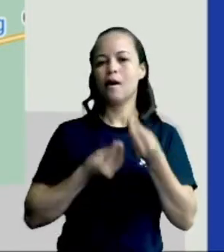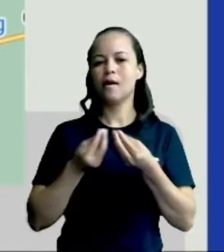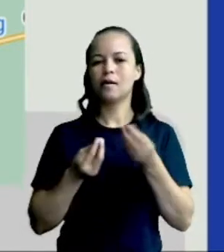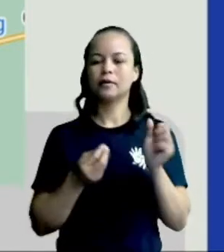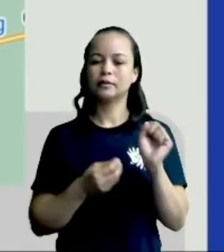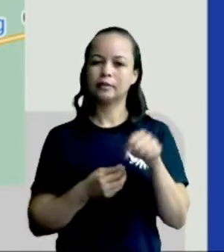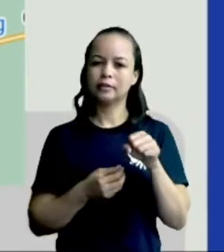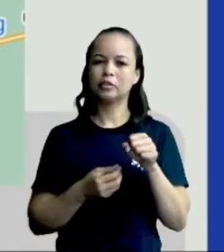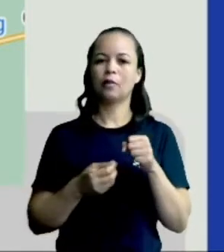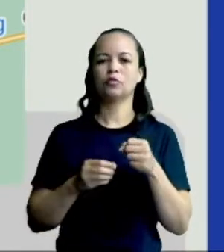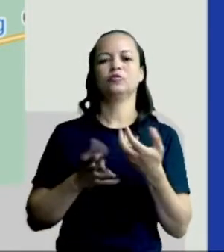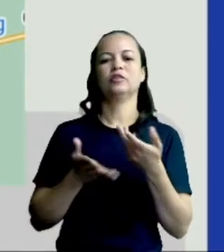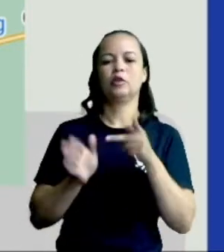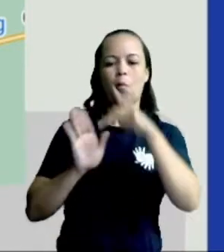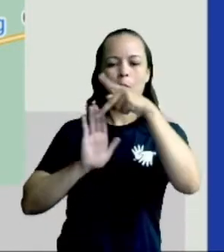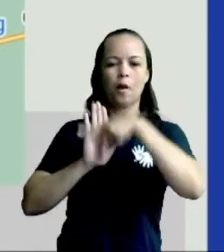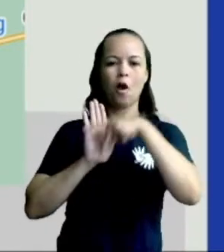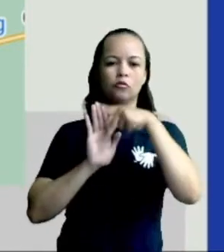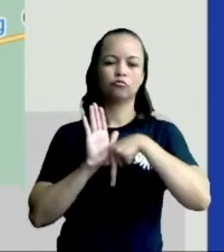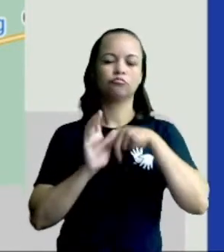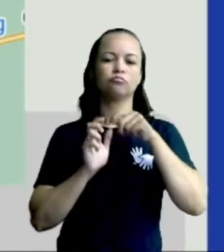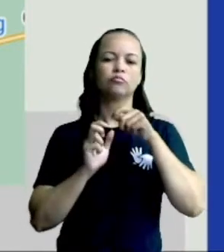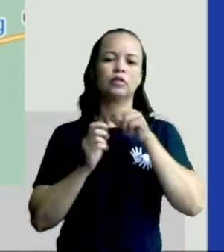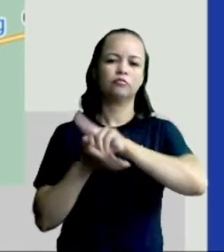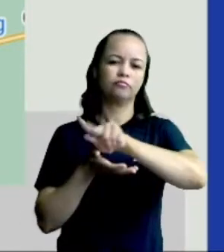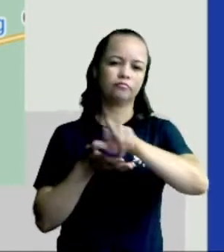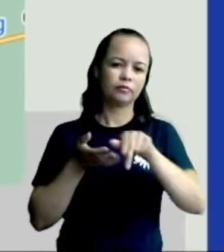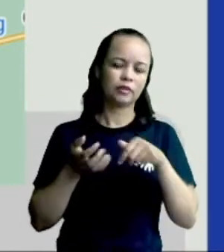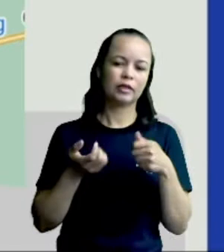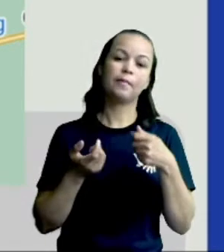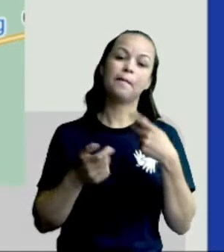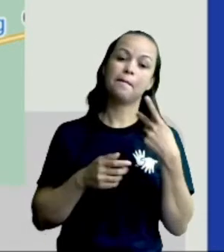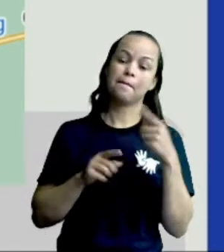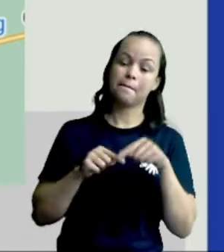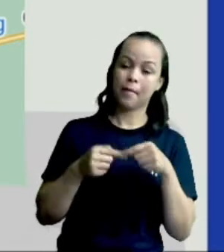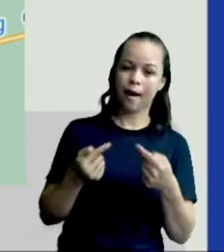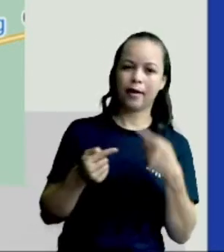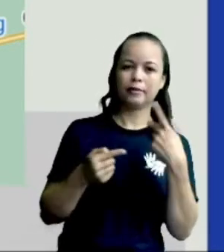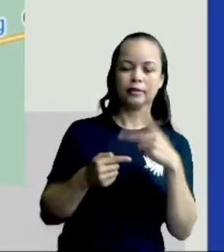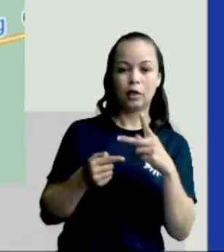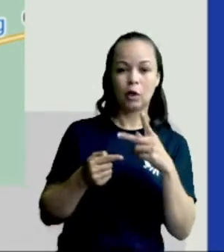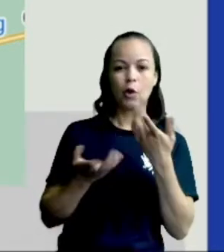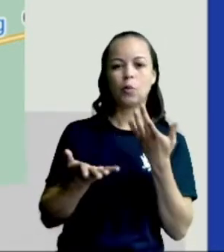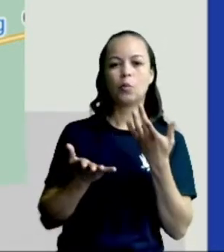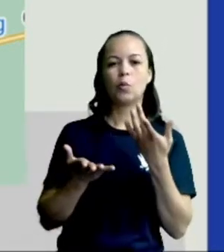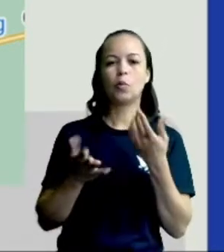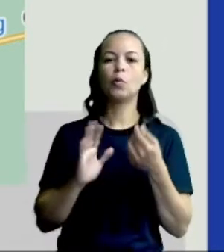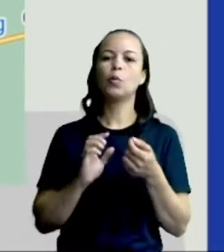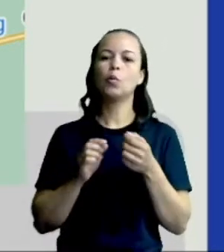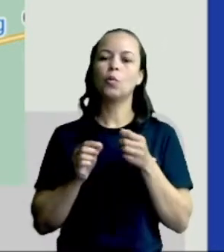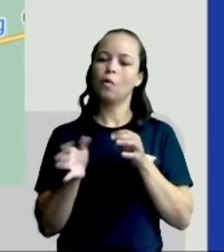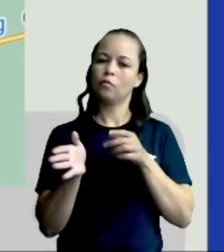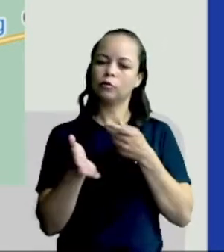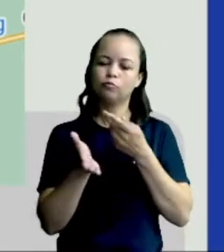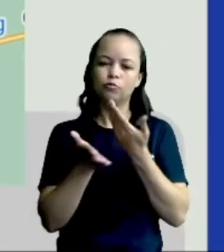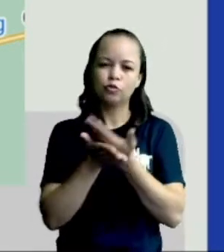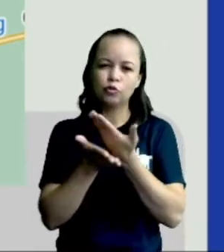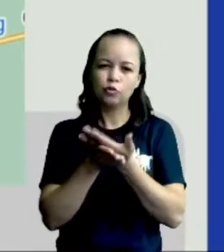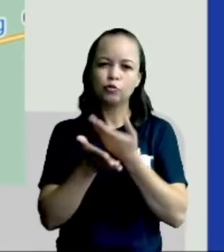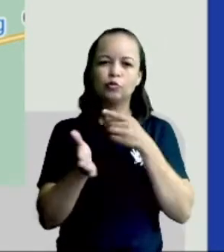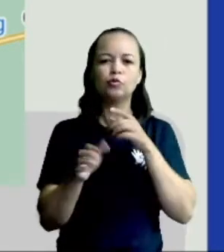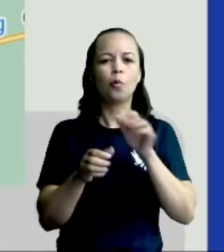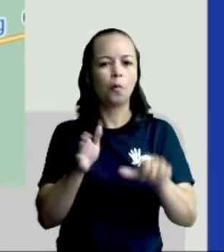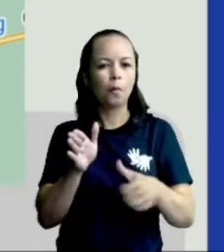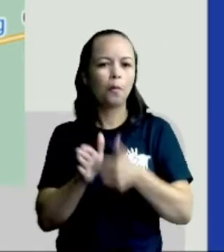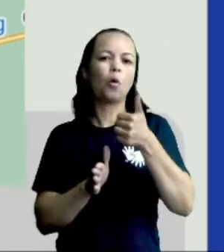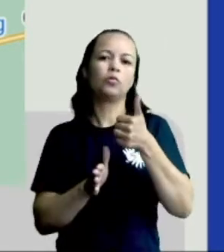em projetos, mas isso é um dado muito positivo. E está aí, ó, nossa